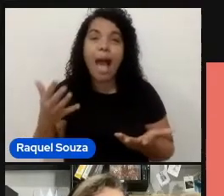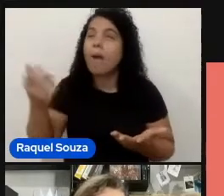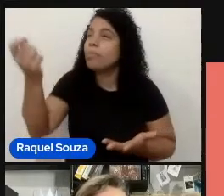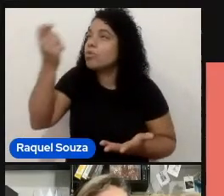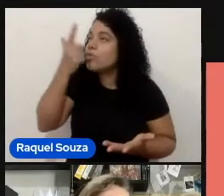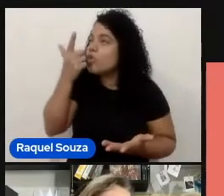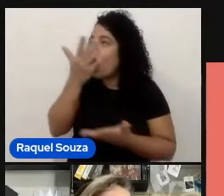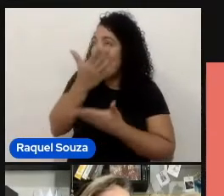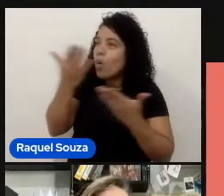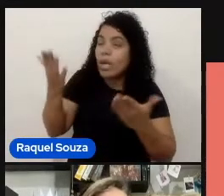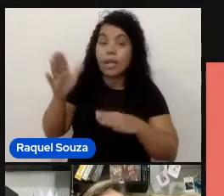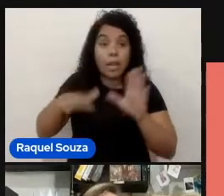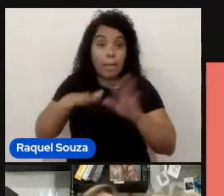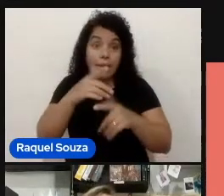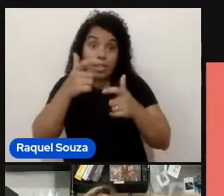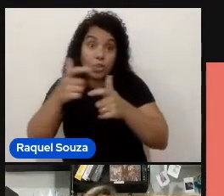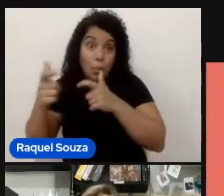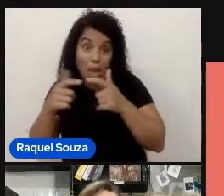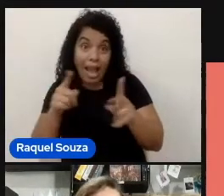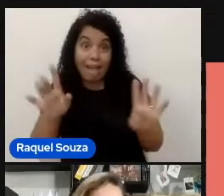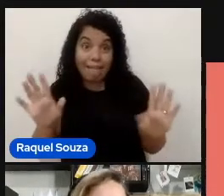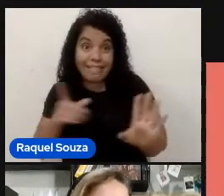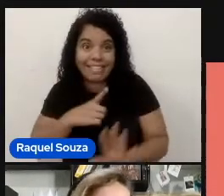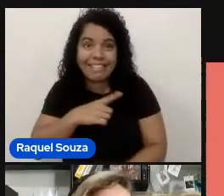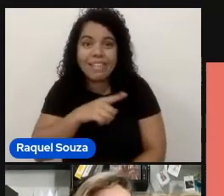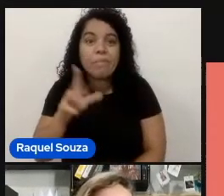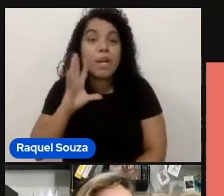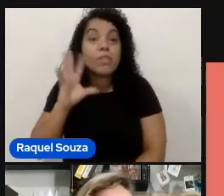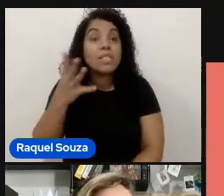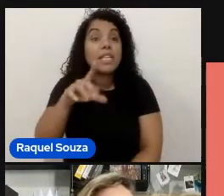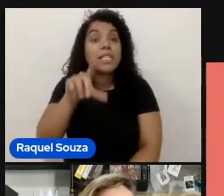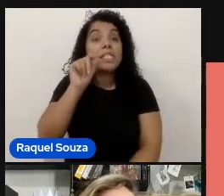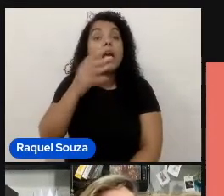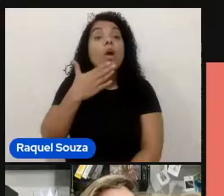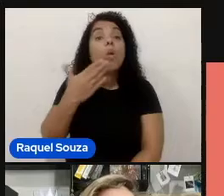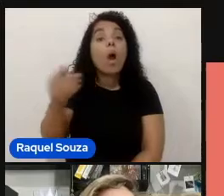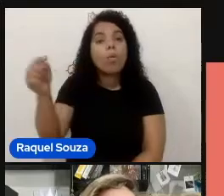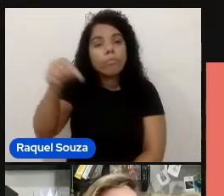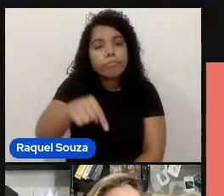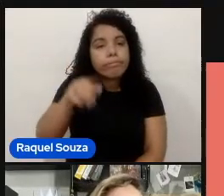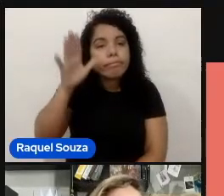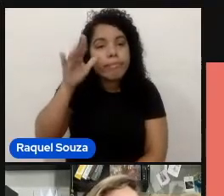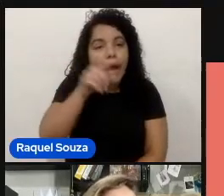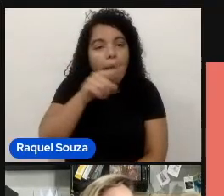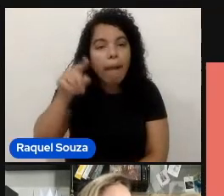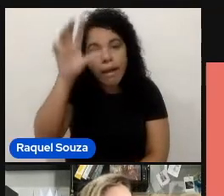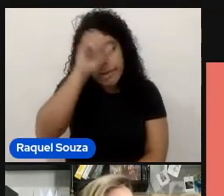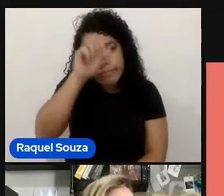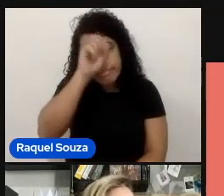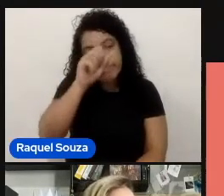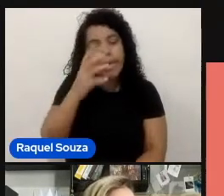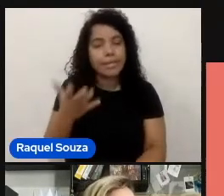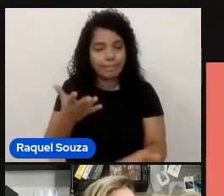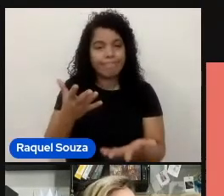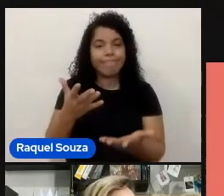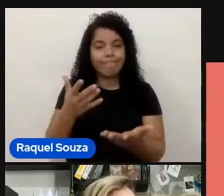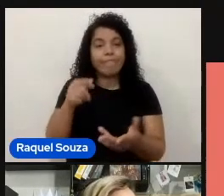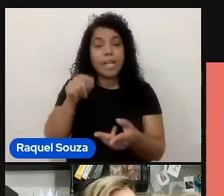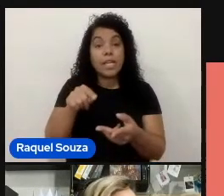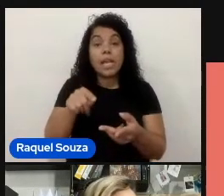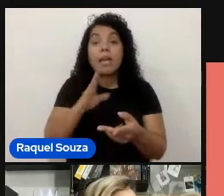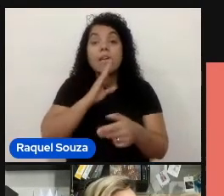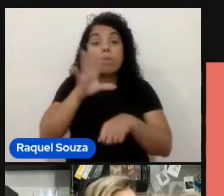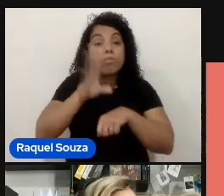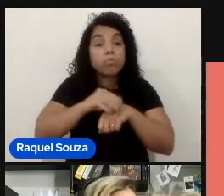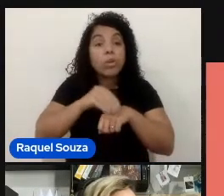depende muito do lugar onde vocês estão, mas vocês decidiram por trazer conhecimento para si mesmo. E conhecimento é algo que nunca